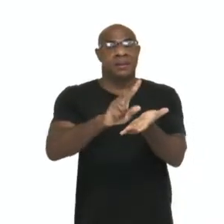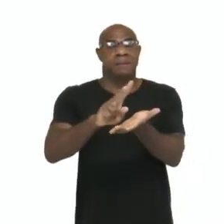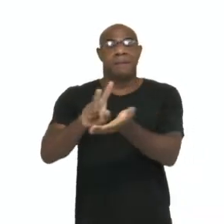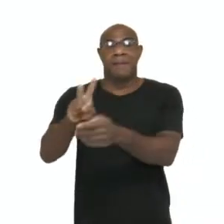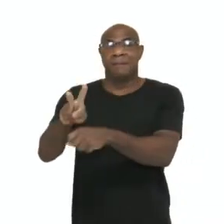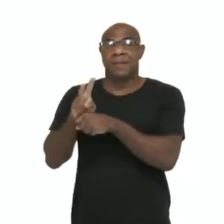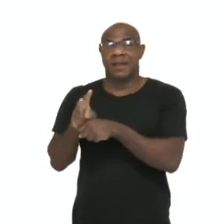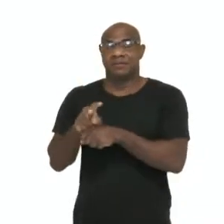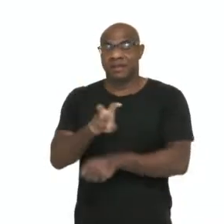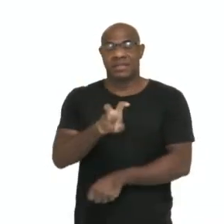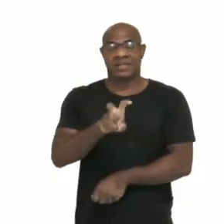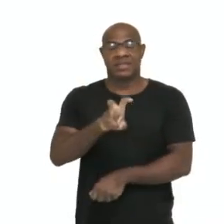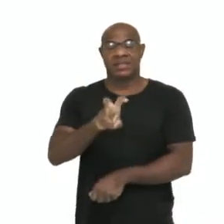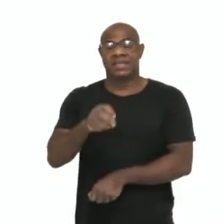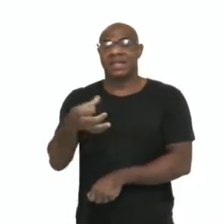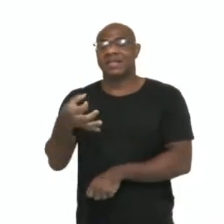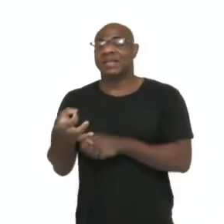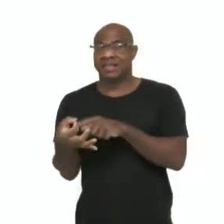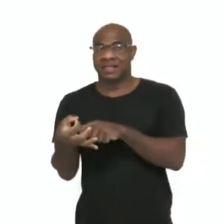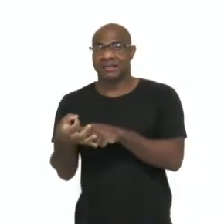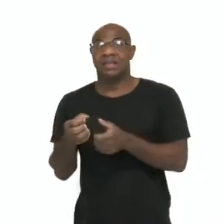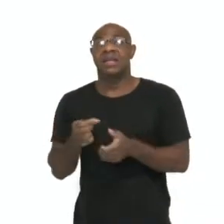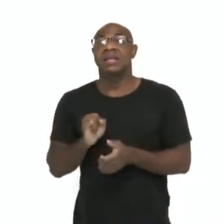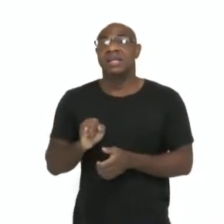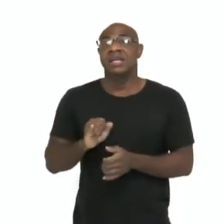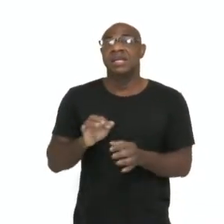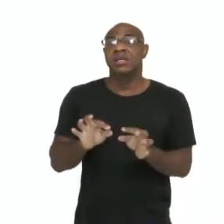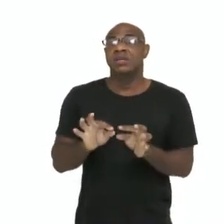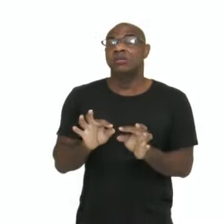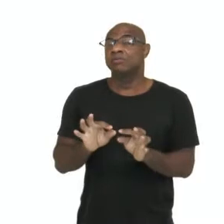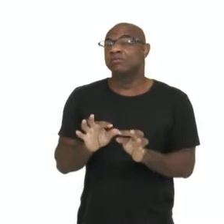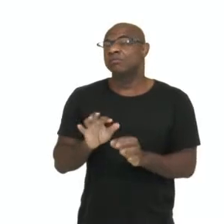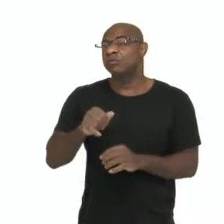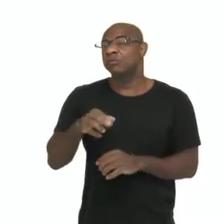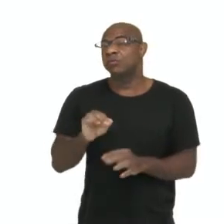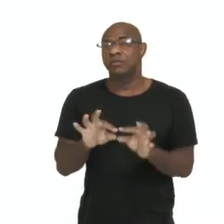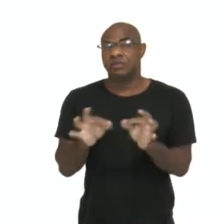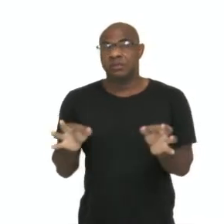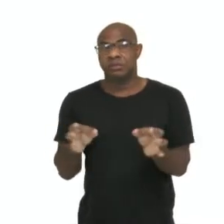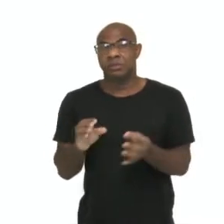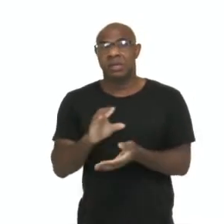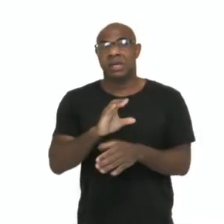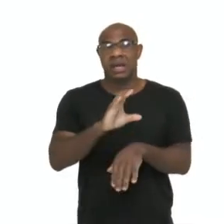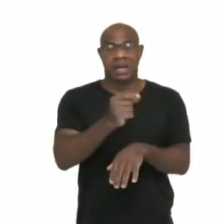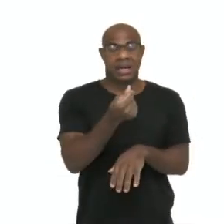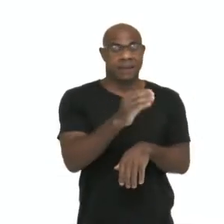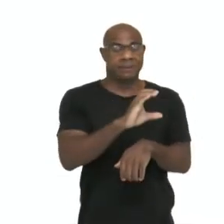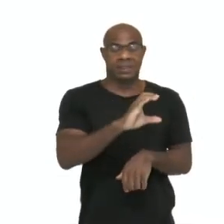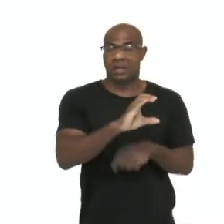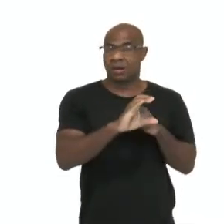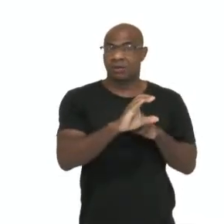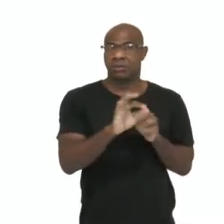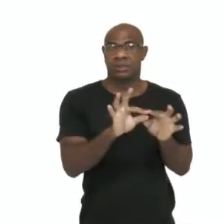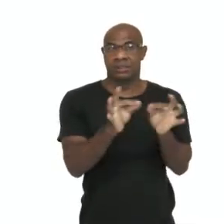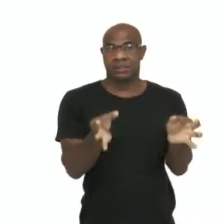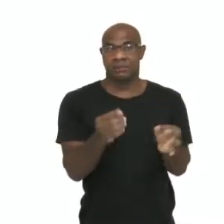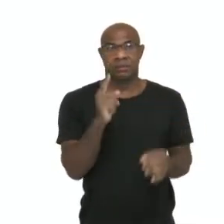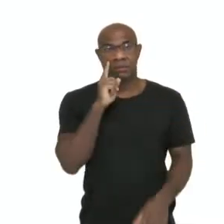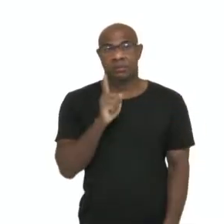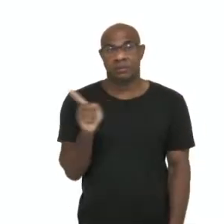560. Se for regime de juros simples, teremos o capital D. Então, olha aqui, o juros simples eu